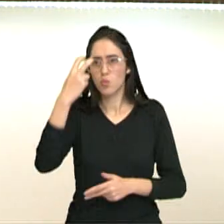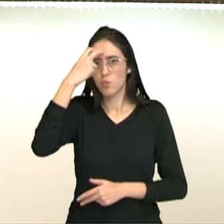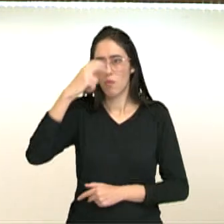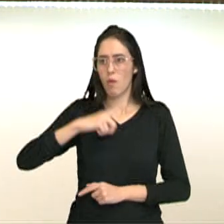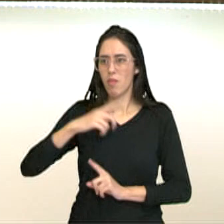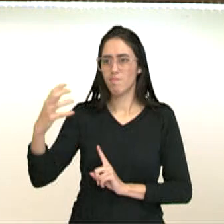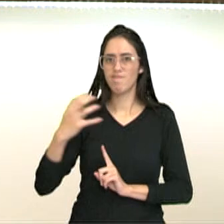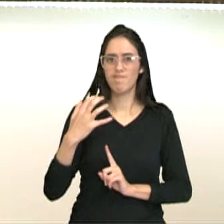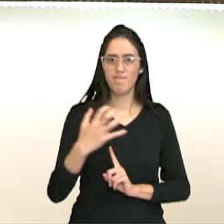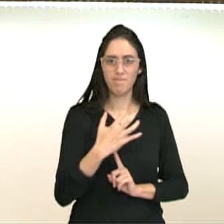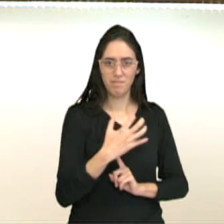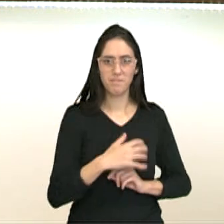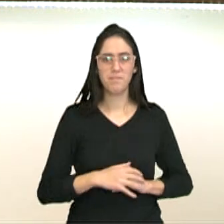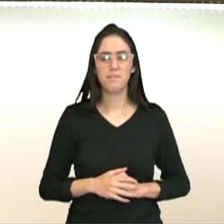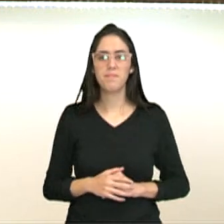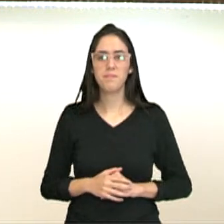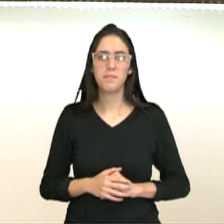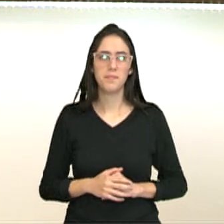sua disposição.